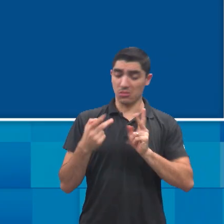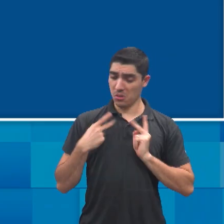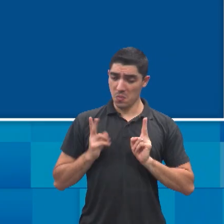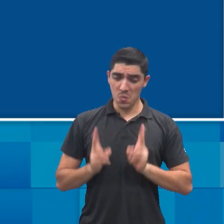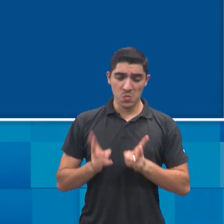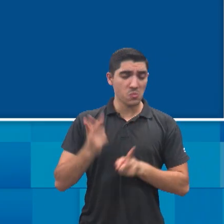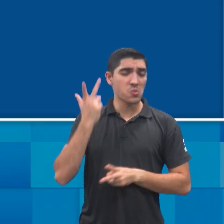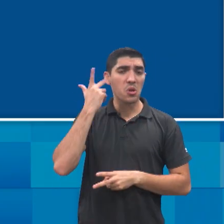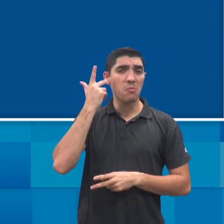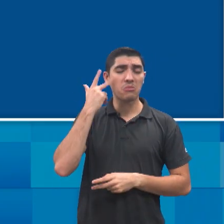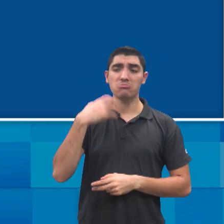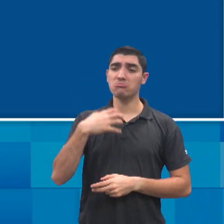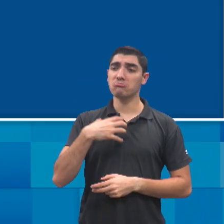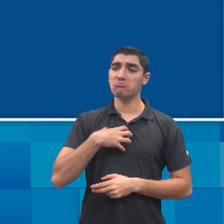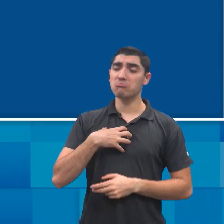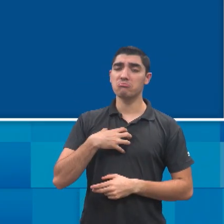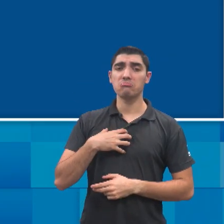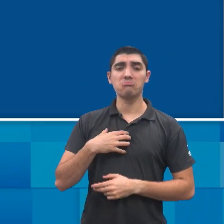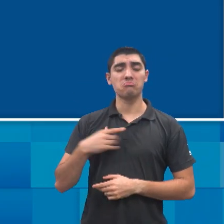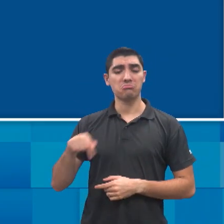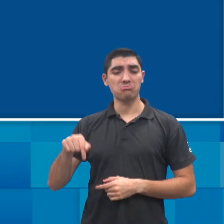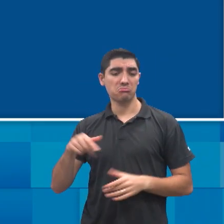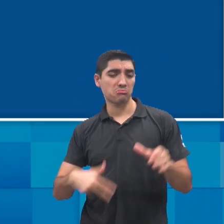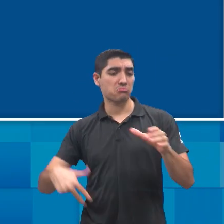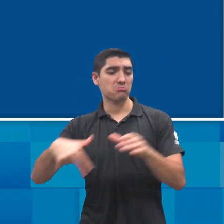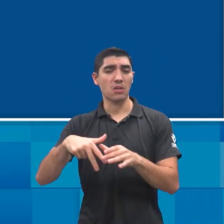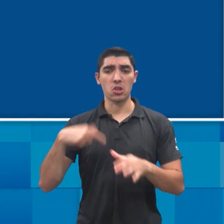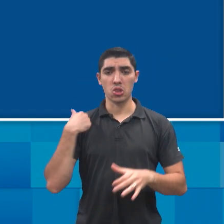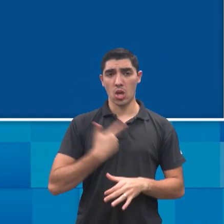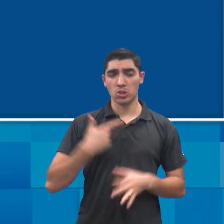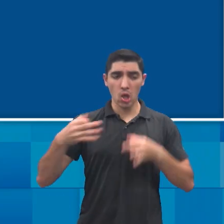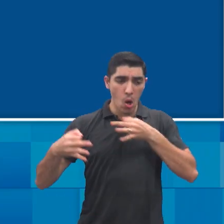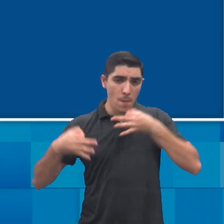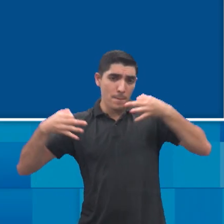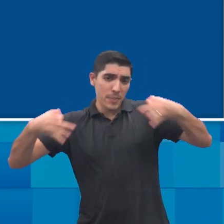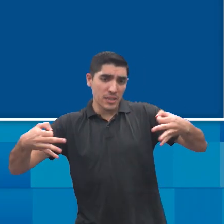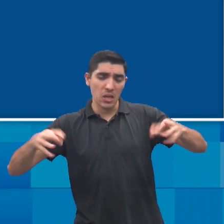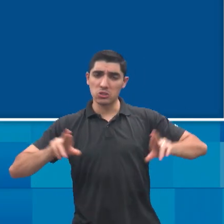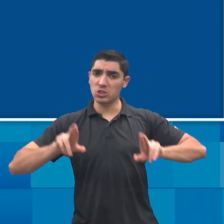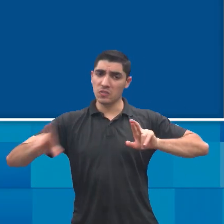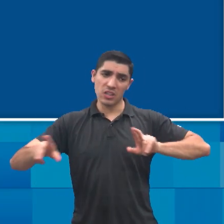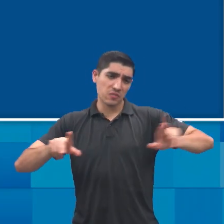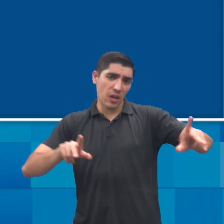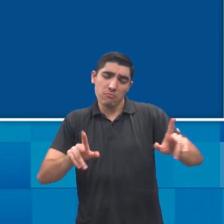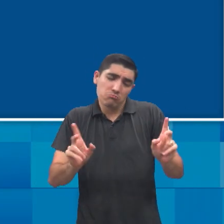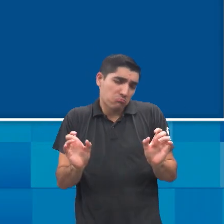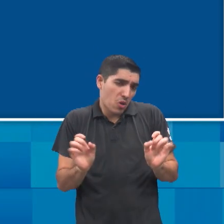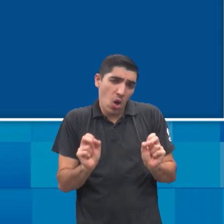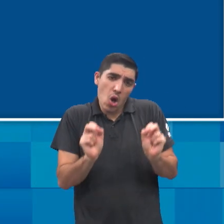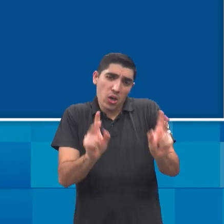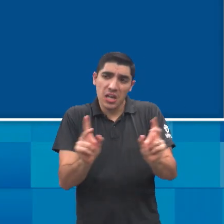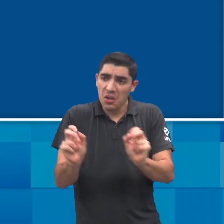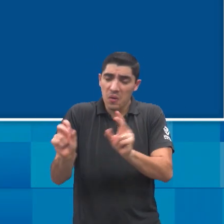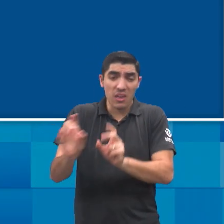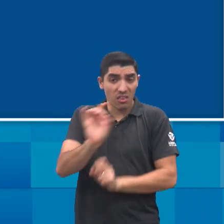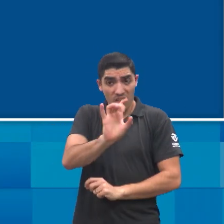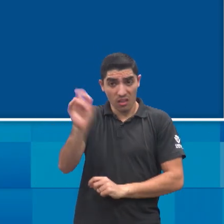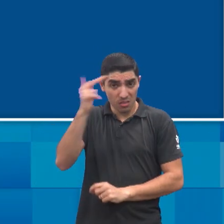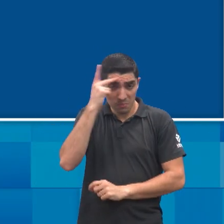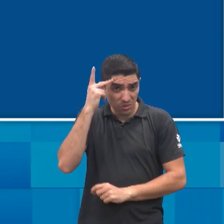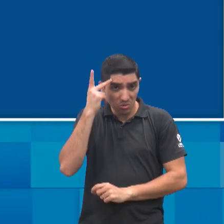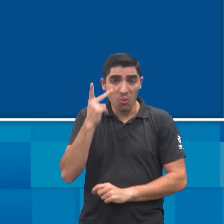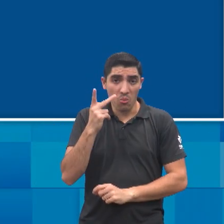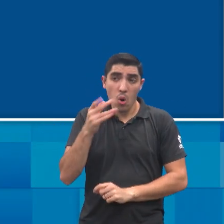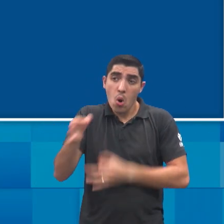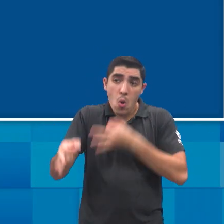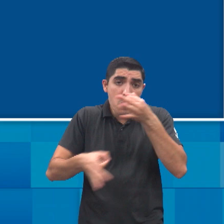plenário, obviamente com as nossas oposições, com os nossos posicionamentos que são legítimos, cada parlamentar tem o direito de defender o seu